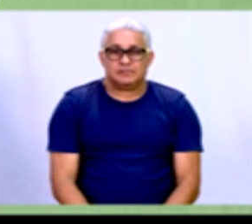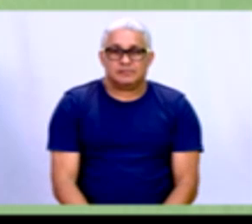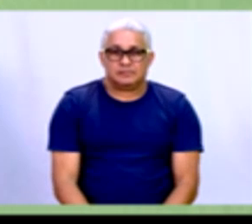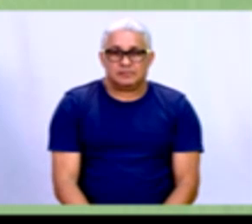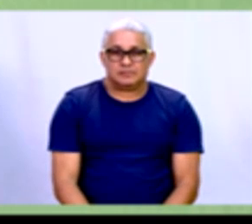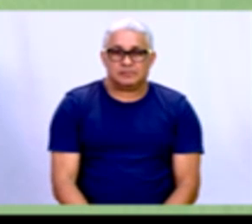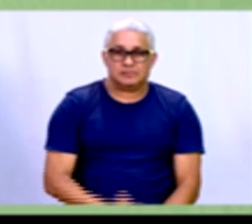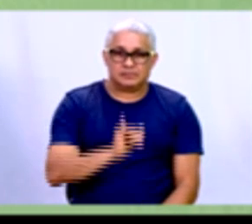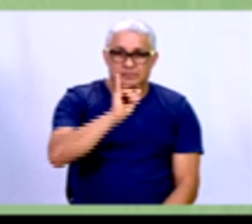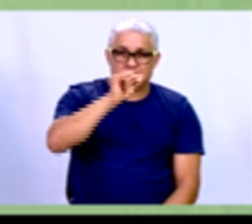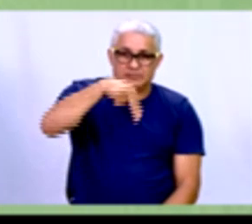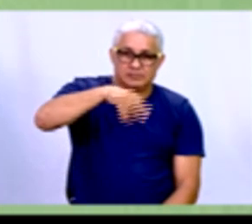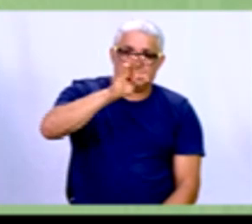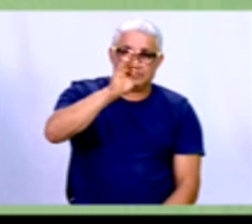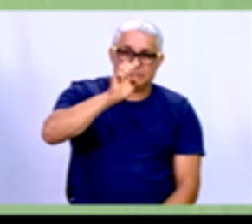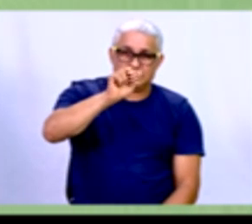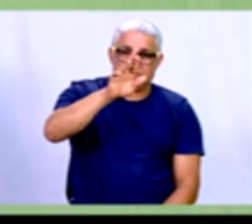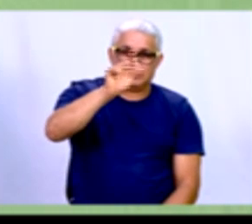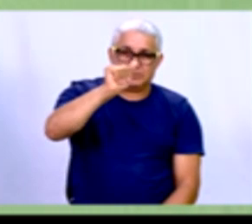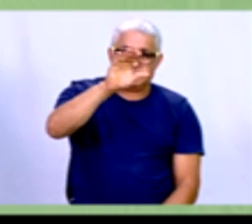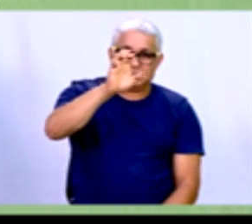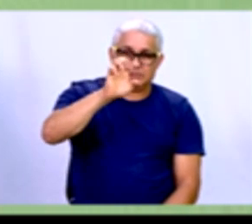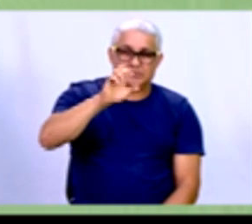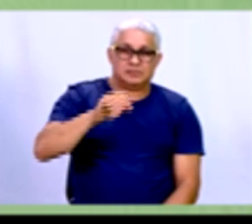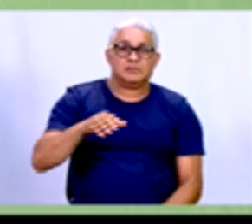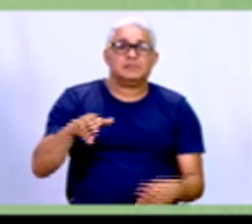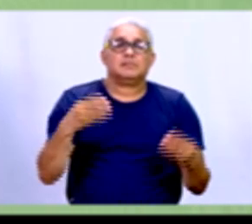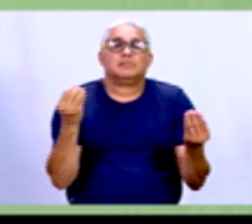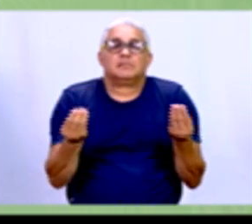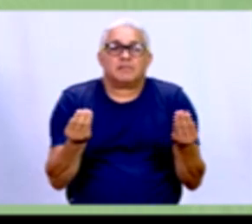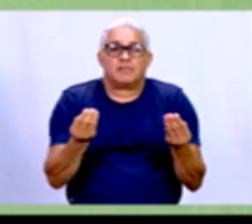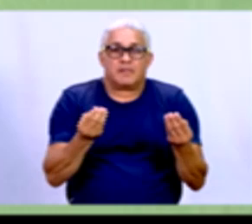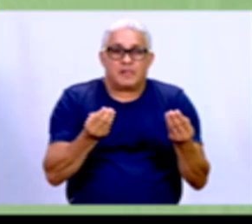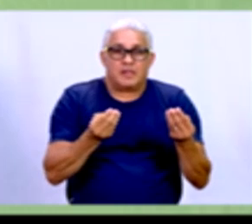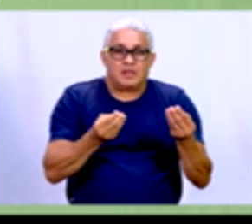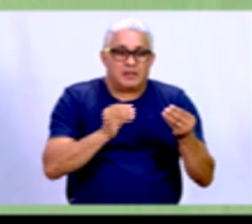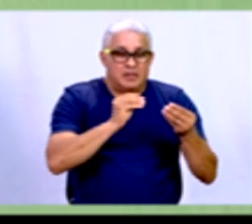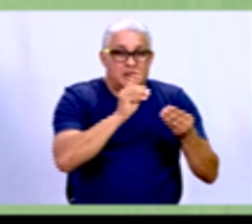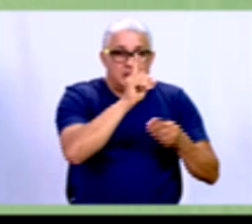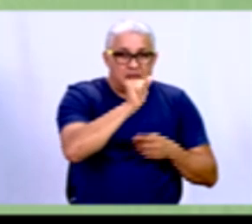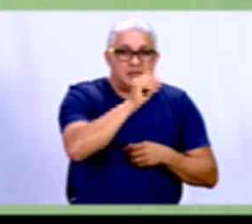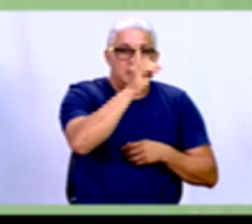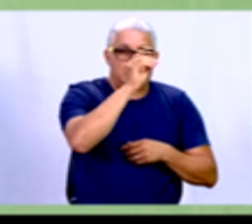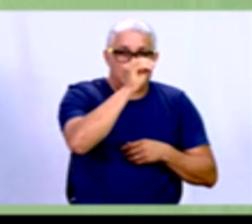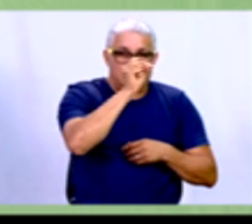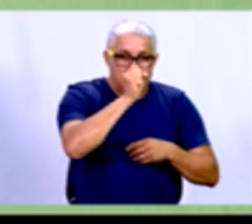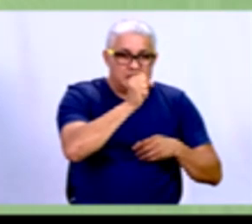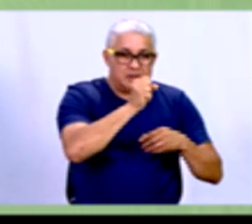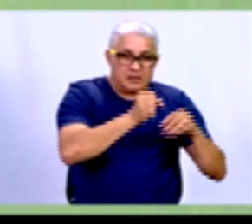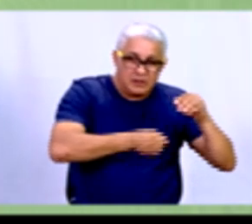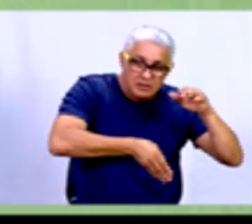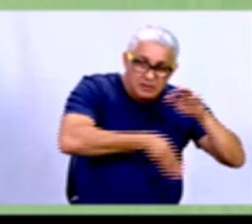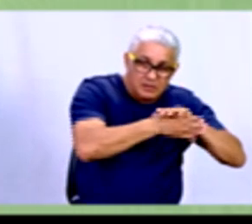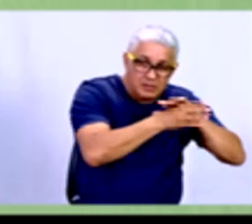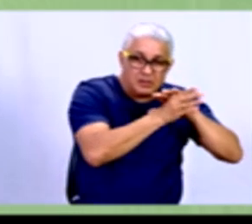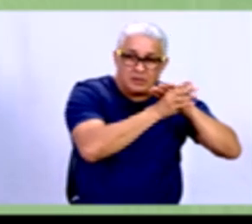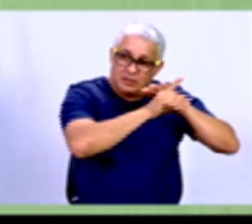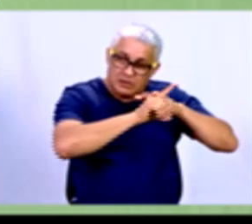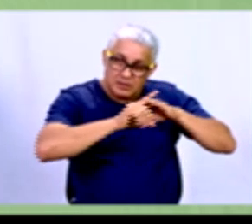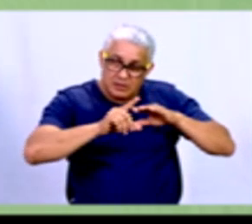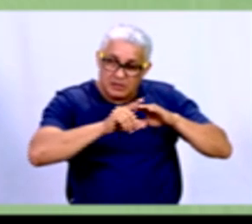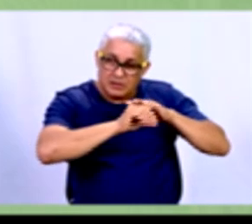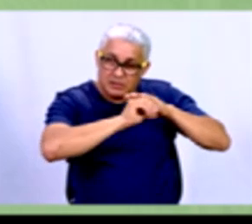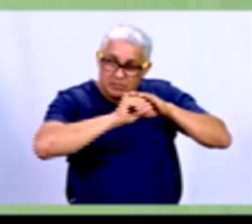A interface ela serve para entrada de dados e para saída de informações, e eu tenho que garantir que isso daí